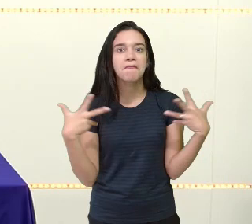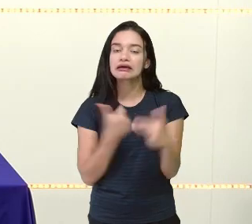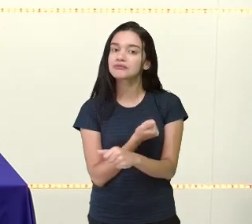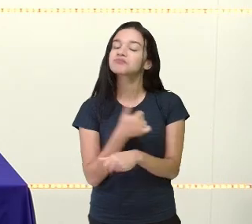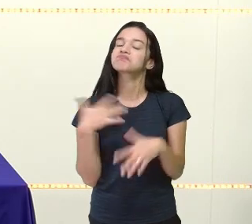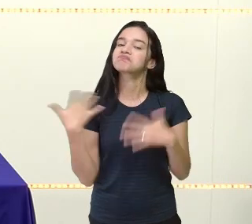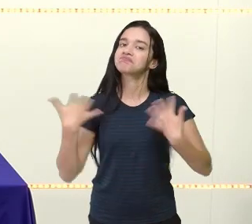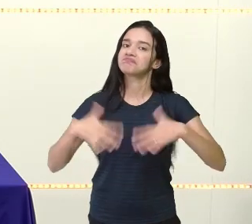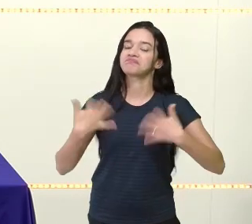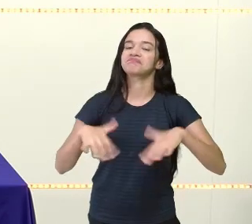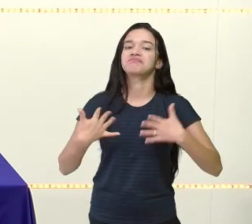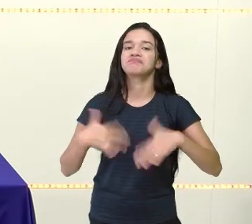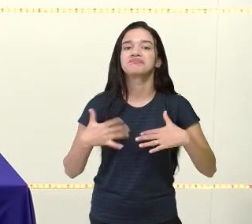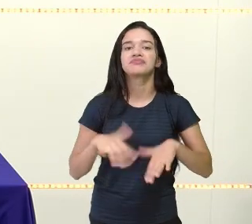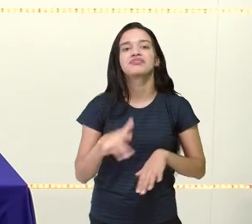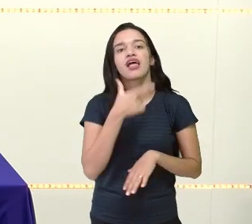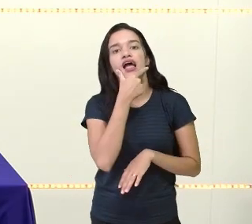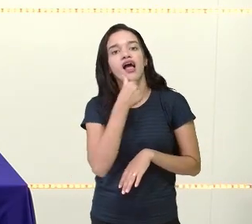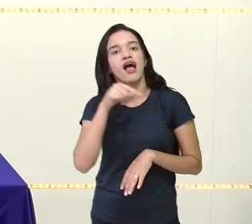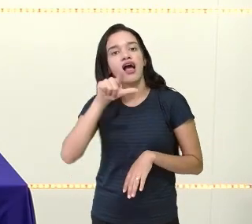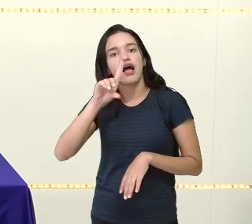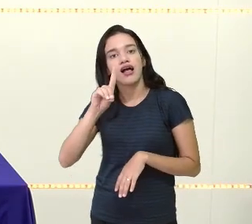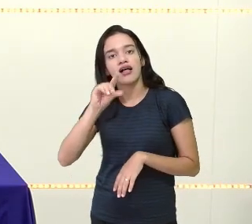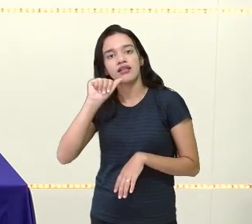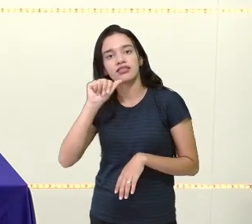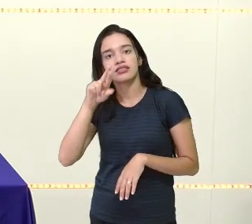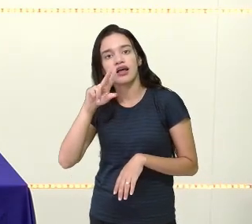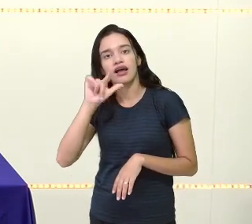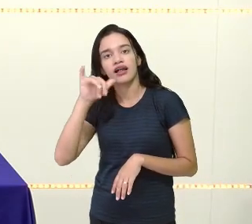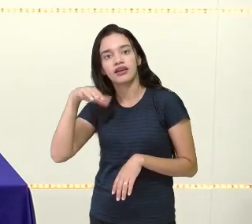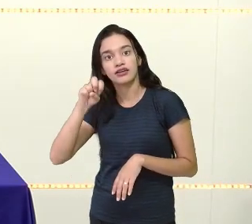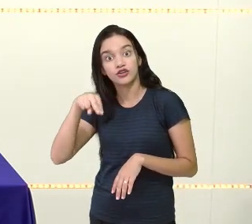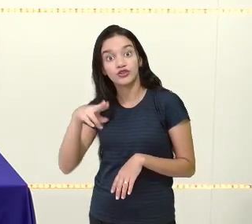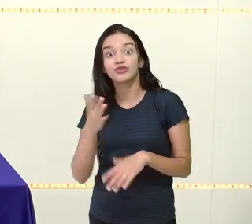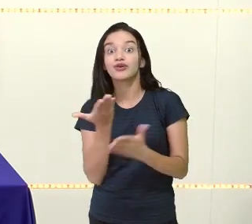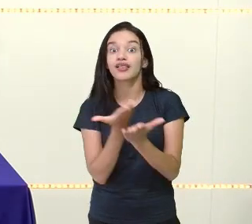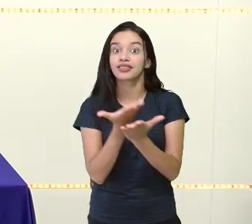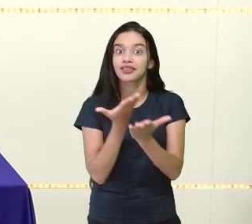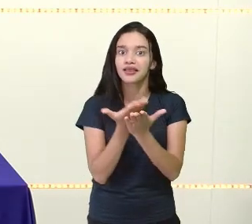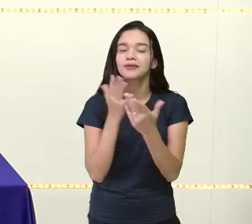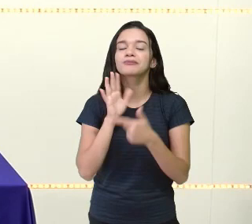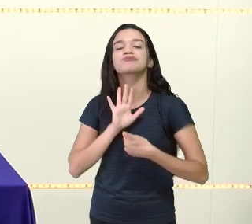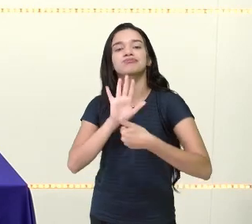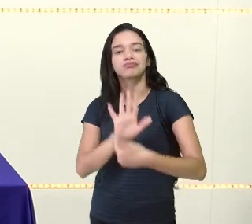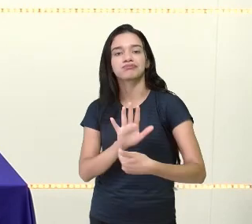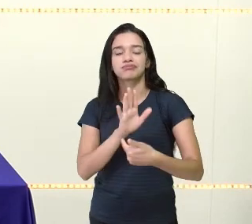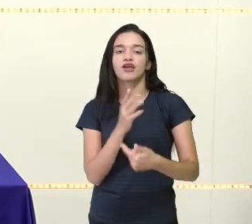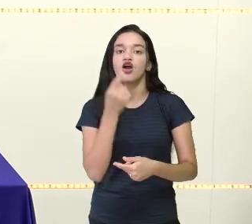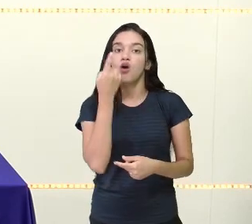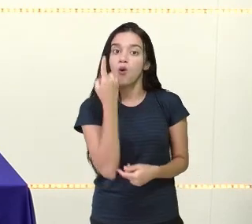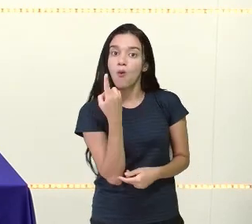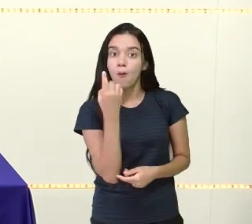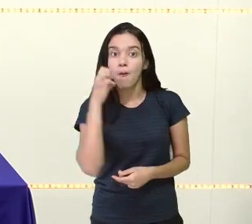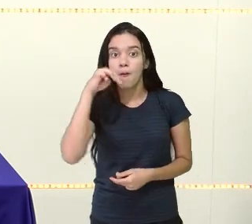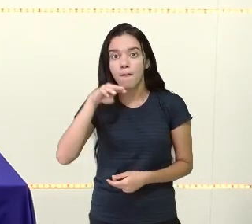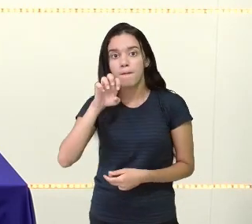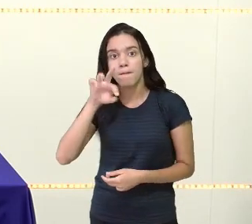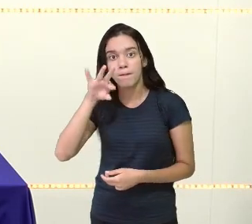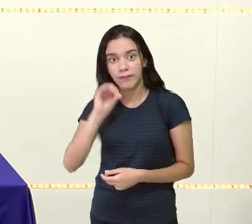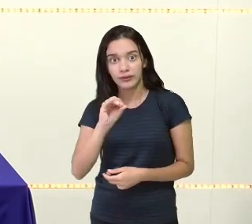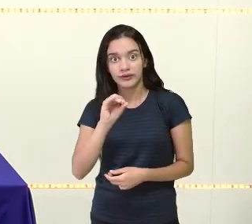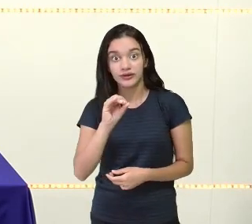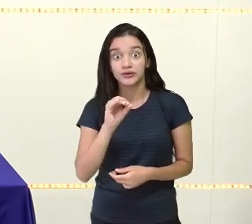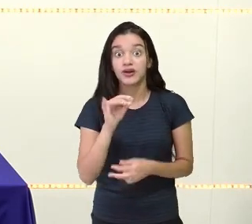olha aí, ó. Darlison, ele lembrou, né, que inclusive a gente trouxe aqui nas aulas, viu, Darlison, que 1 metro é igual a